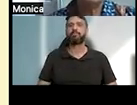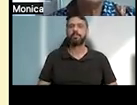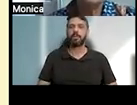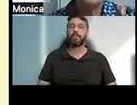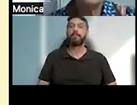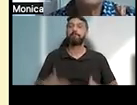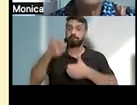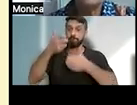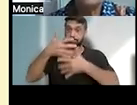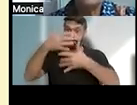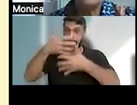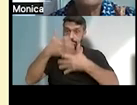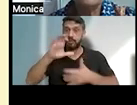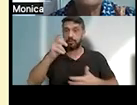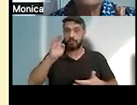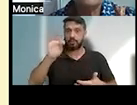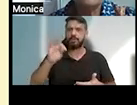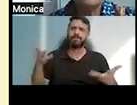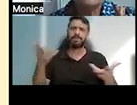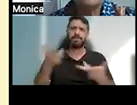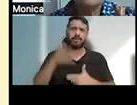também. Excelente palestra.